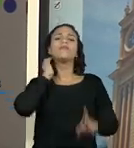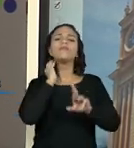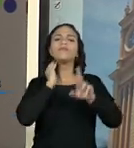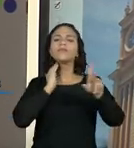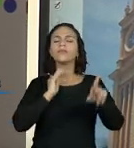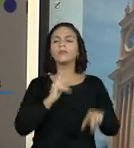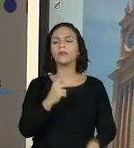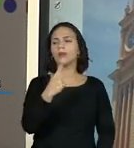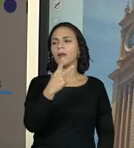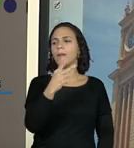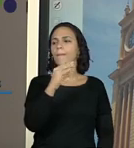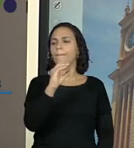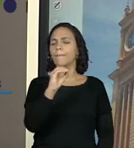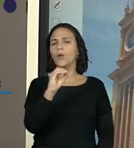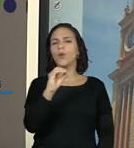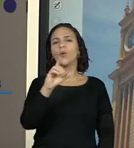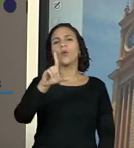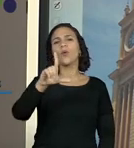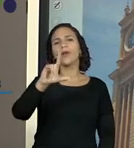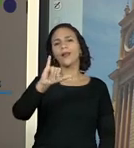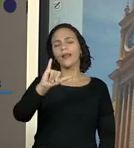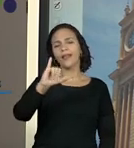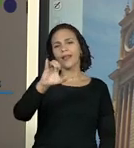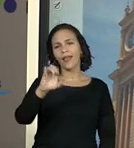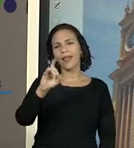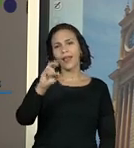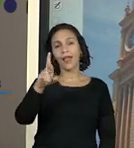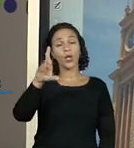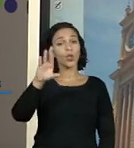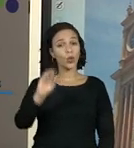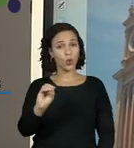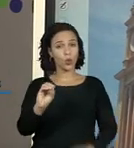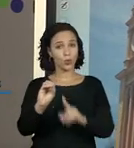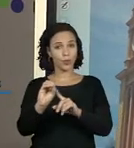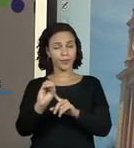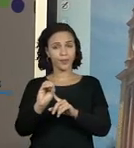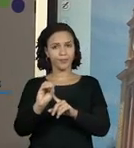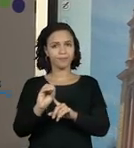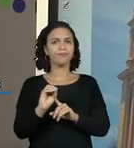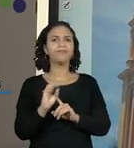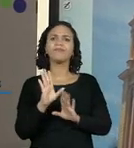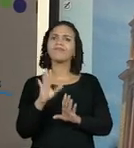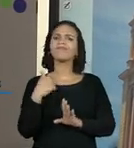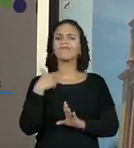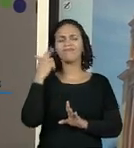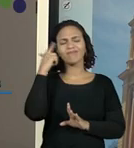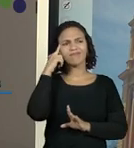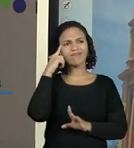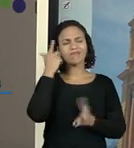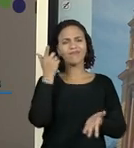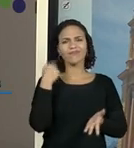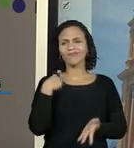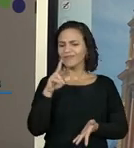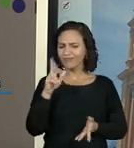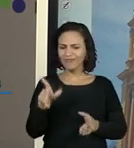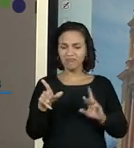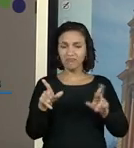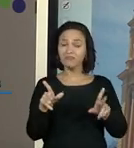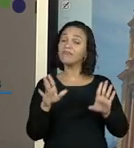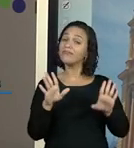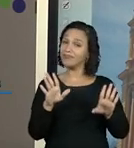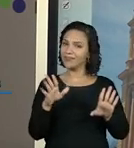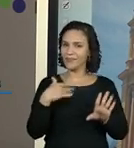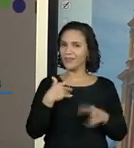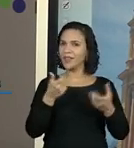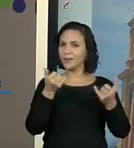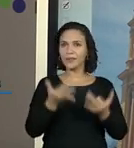Já pararam para pensar nisso? Vocês sabem definir? Porque assim, se você fala, poxa, eu sei, mas não sei falar, talvez você não saiba o suficiente. Então vamos